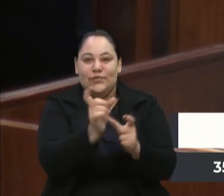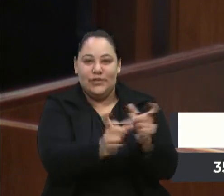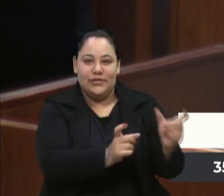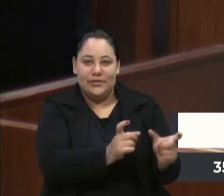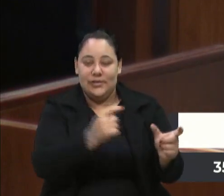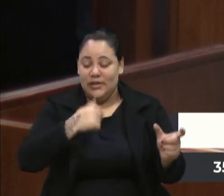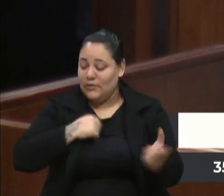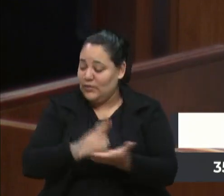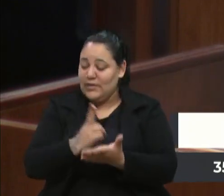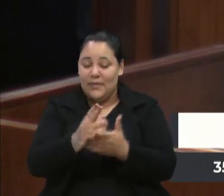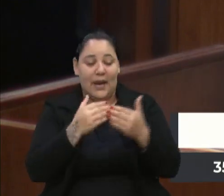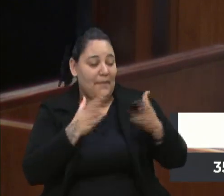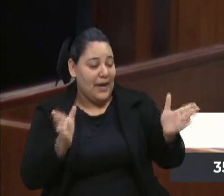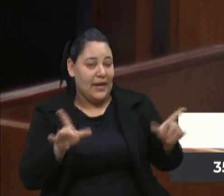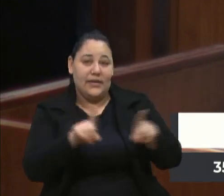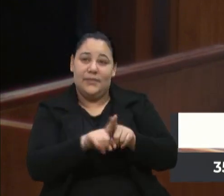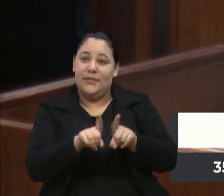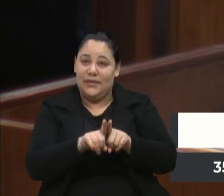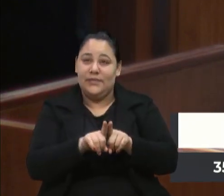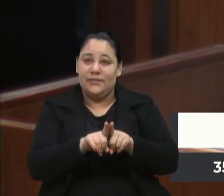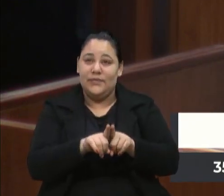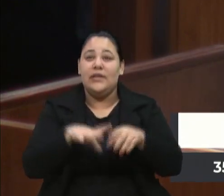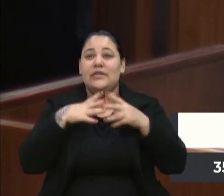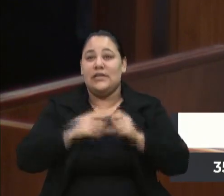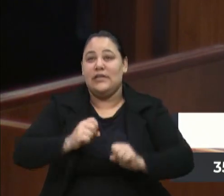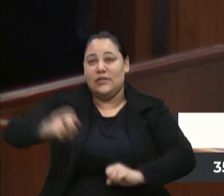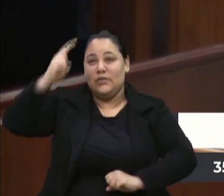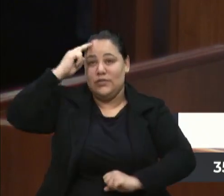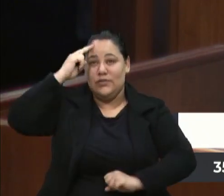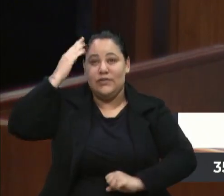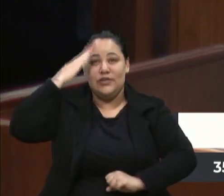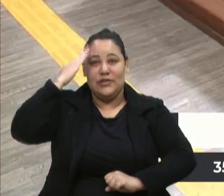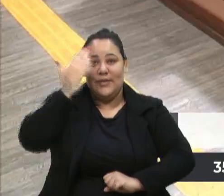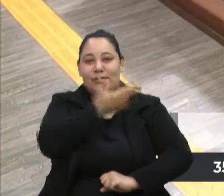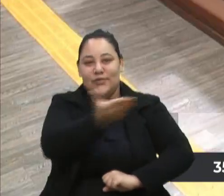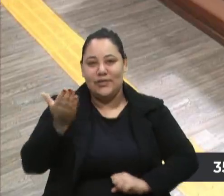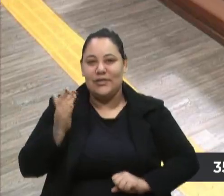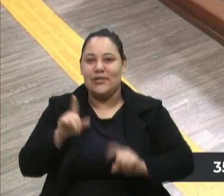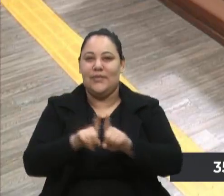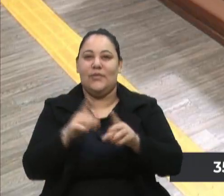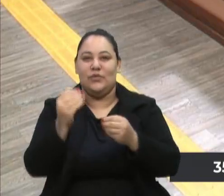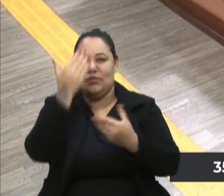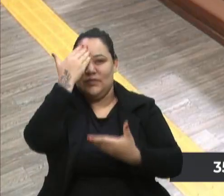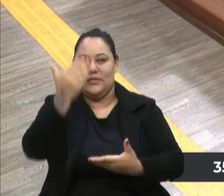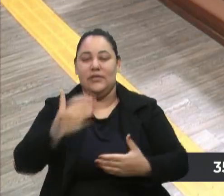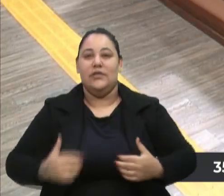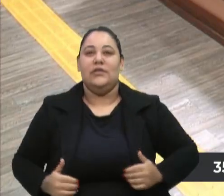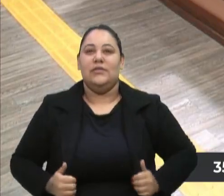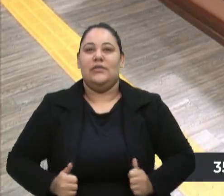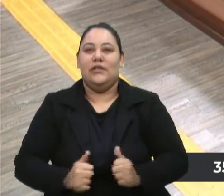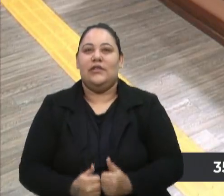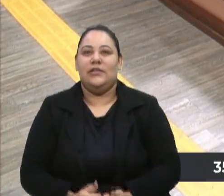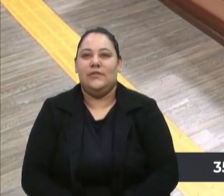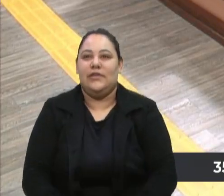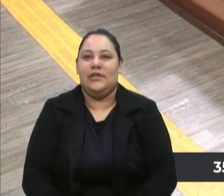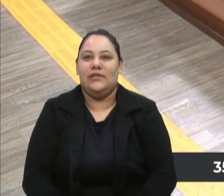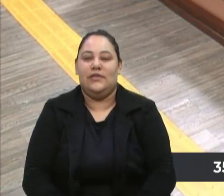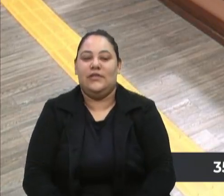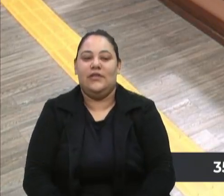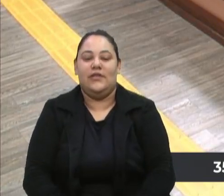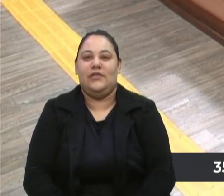Orquestra Municipal de Sopros, Coro Municipal e Companhia Municipal de Dança, que será belíssimo e tenho certeza que vai encantar